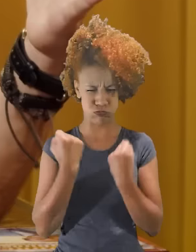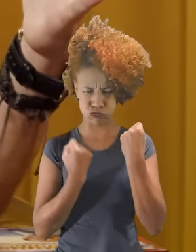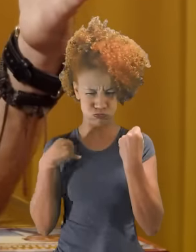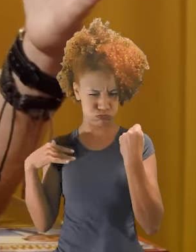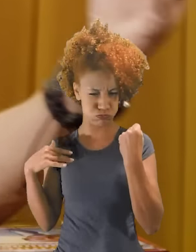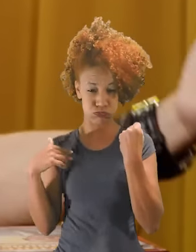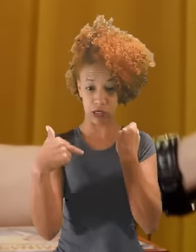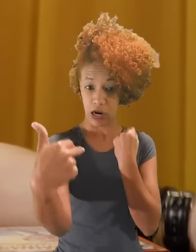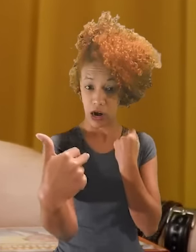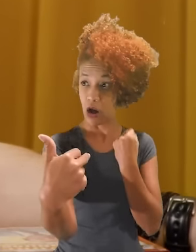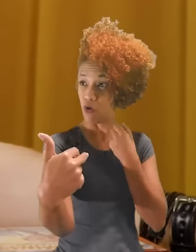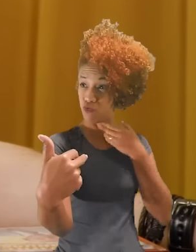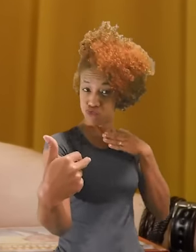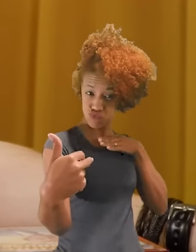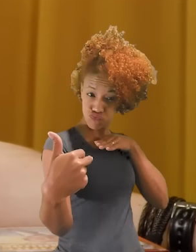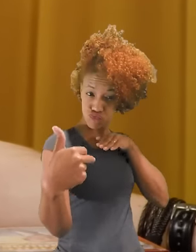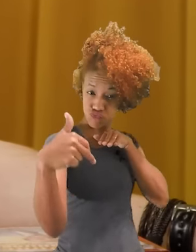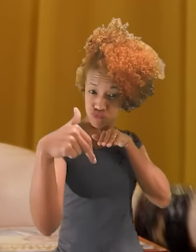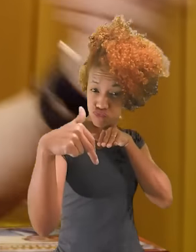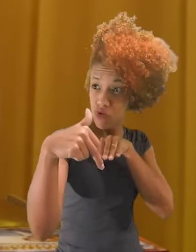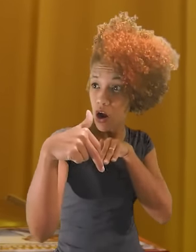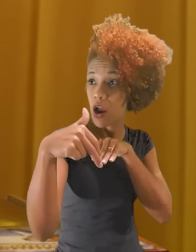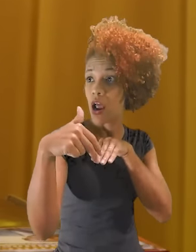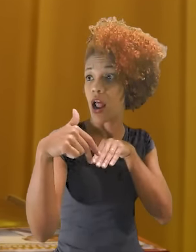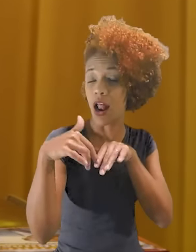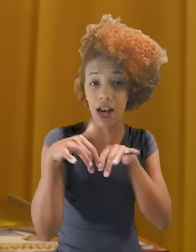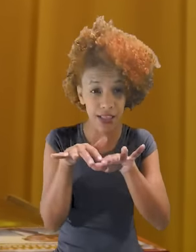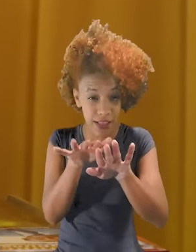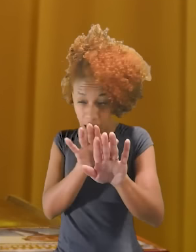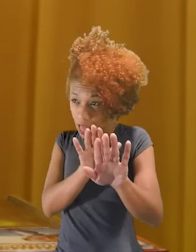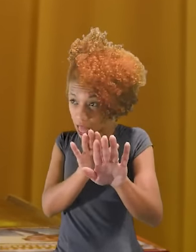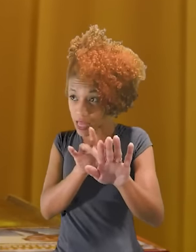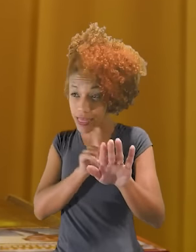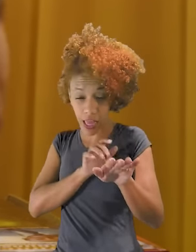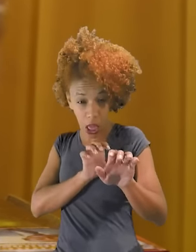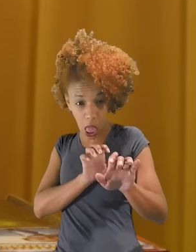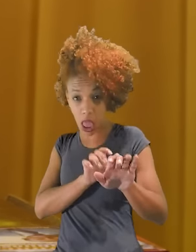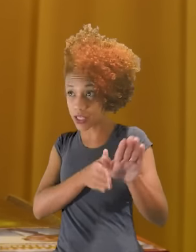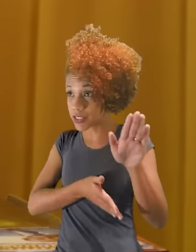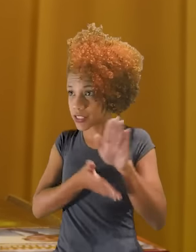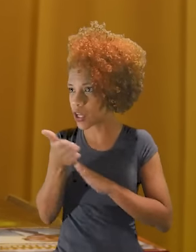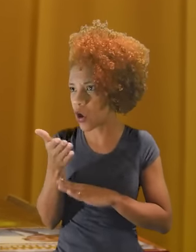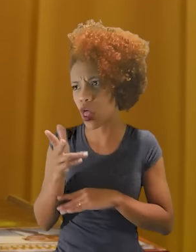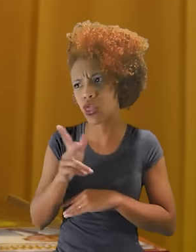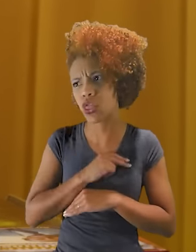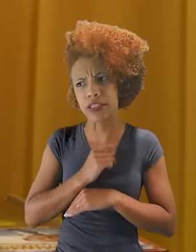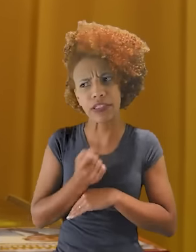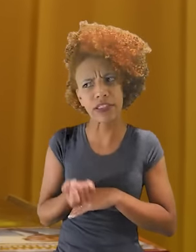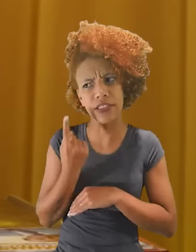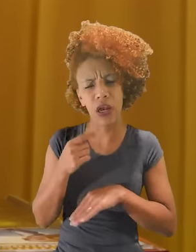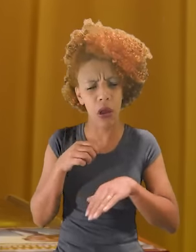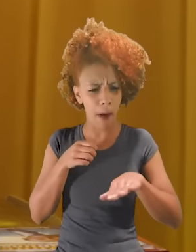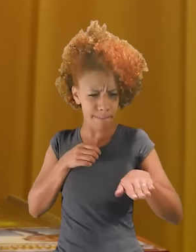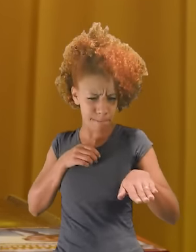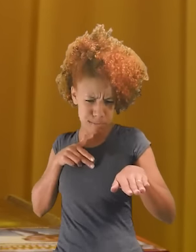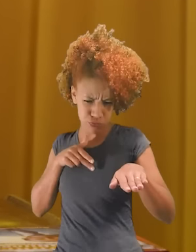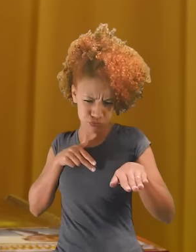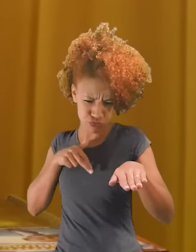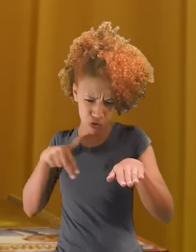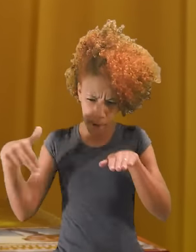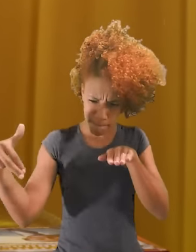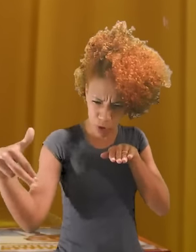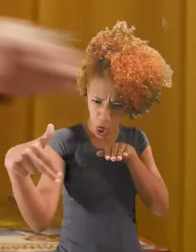e ele tá parado no meio e ele tem que pegar, ele tem que segurar atrás do bonde e sair. Meu, é sinistro, cara. Quando ele cata assim o bonde, puxa, você